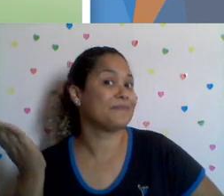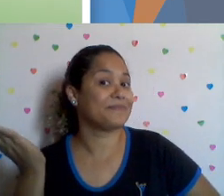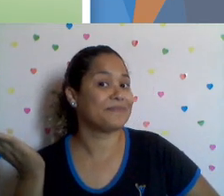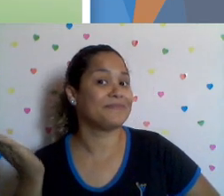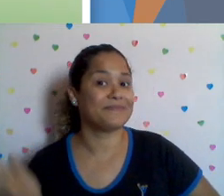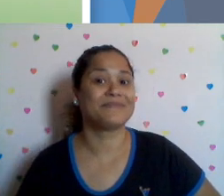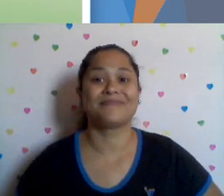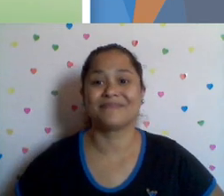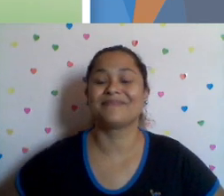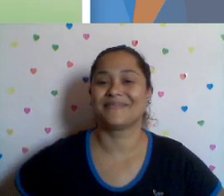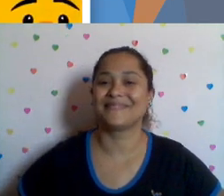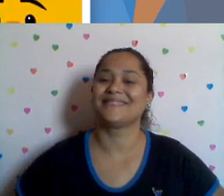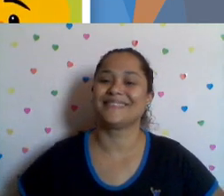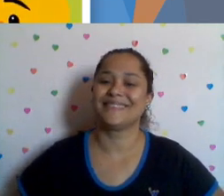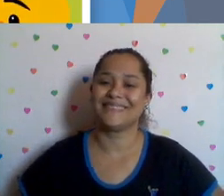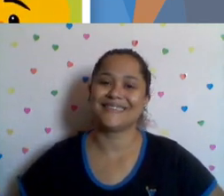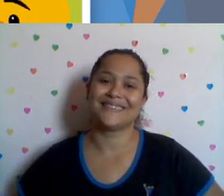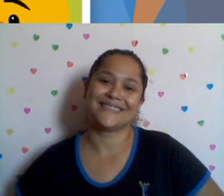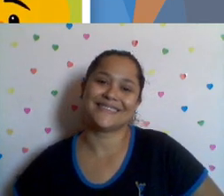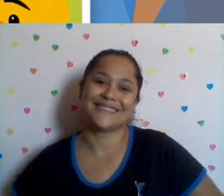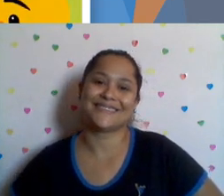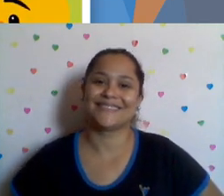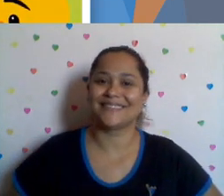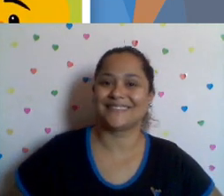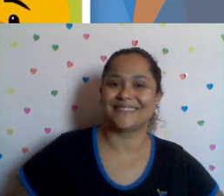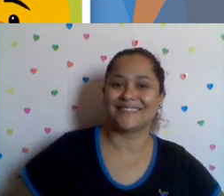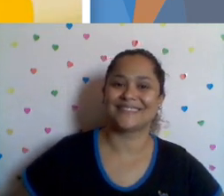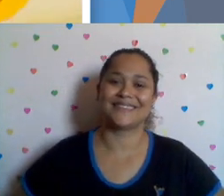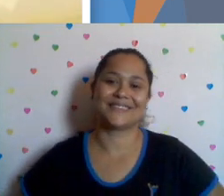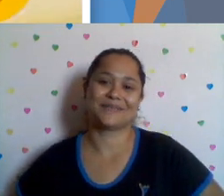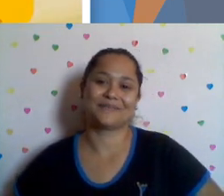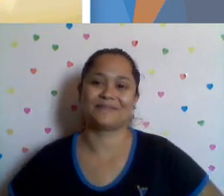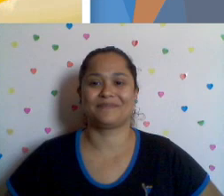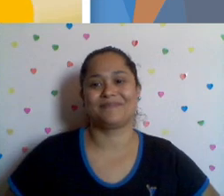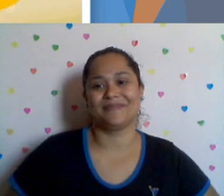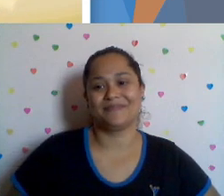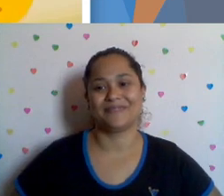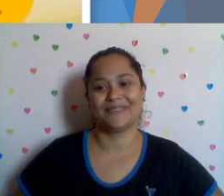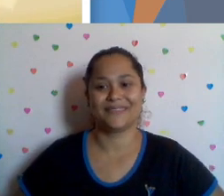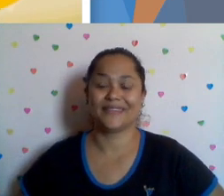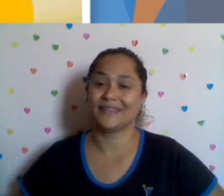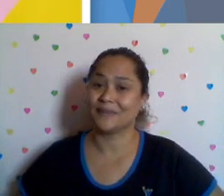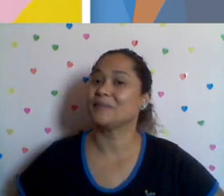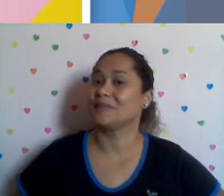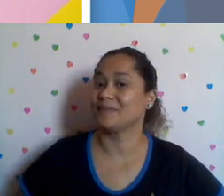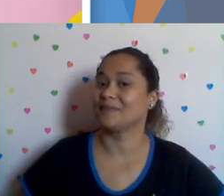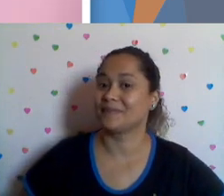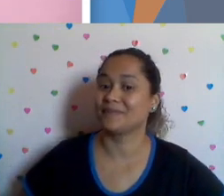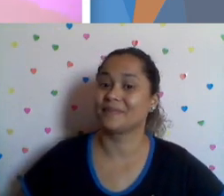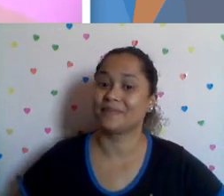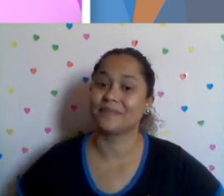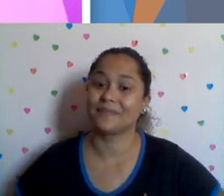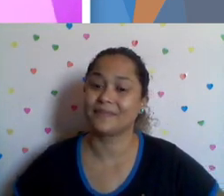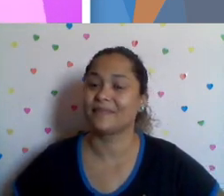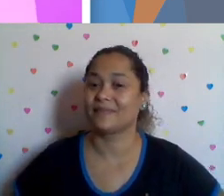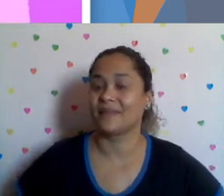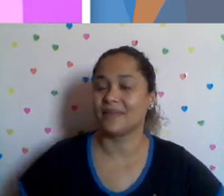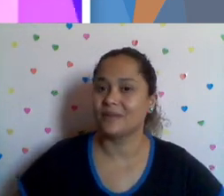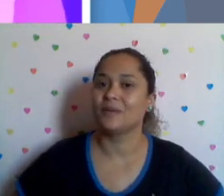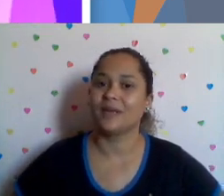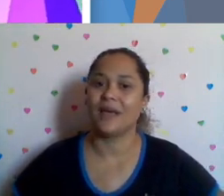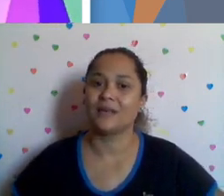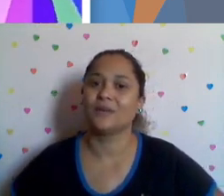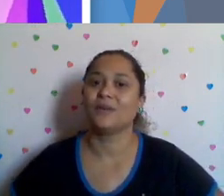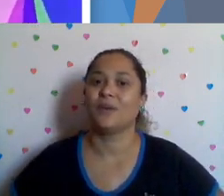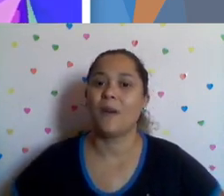mais. Toda a turminha do Aquarela Kids imitando os animais. Como que faz